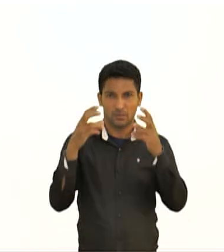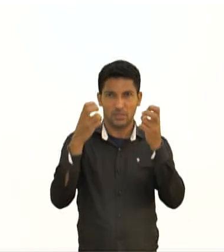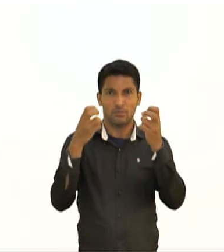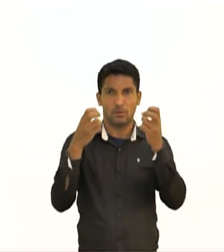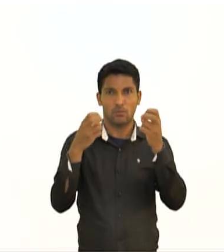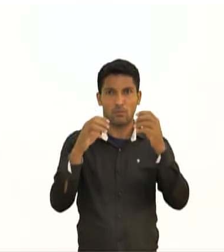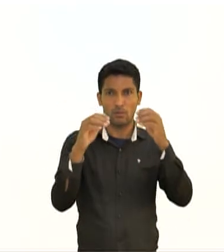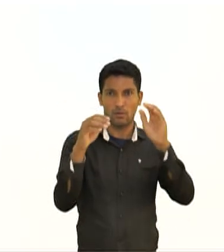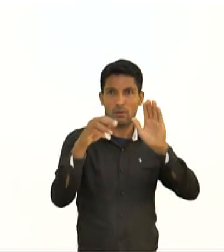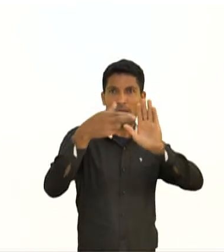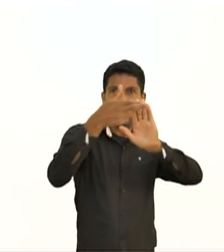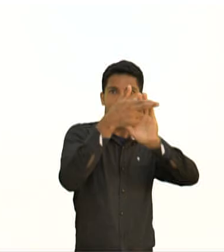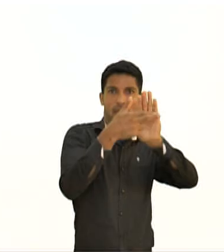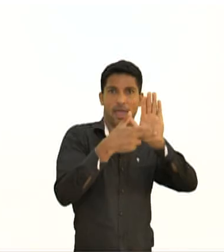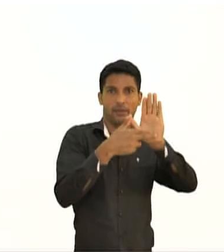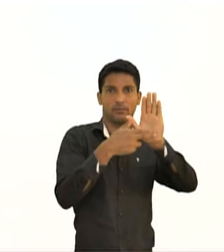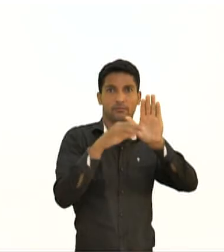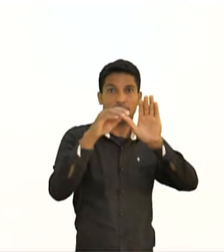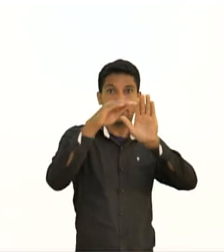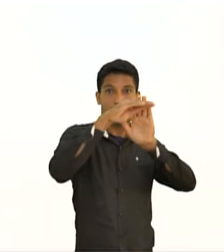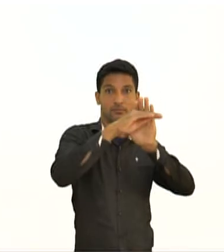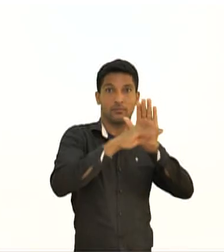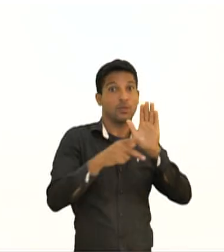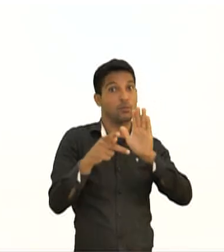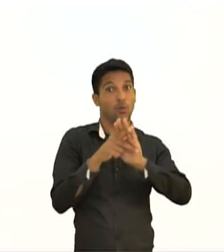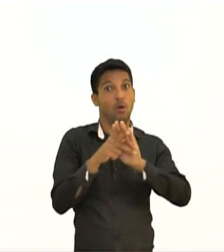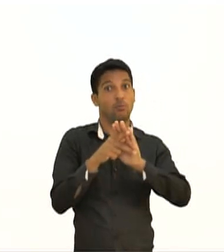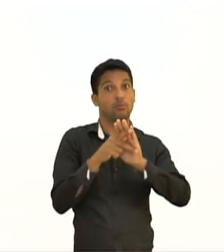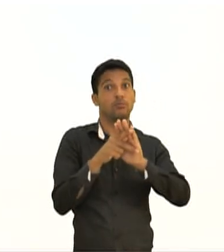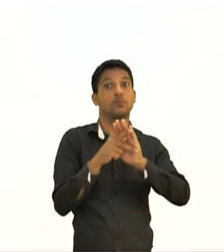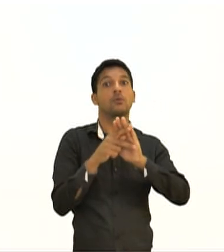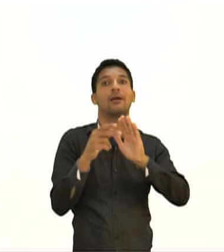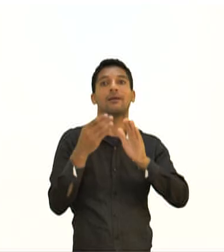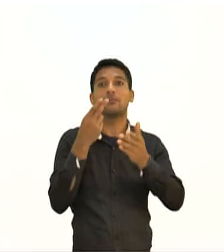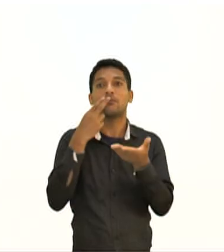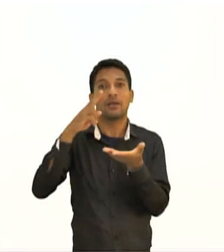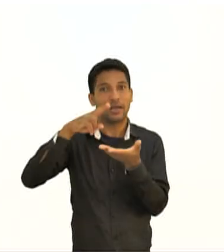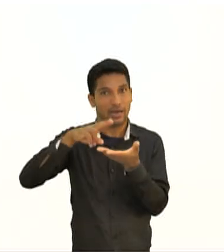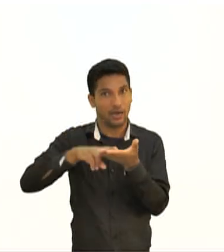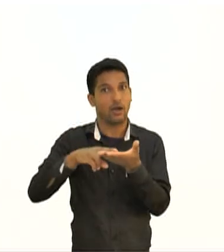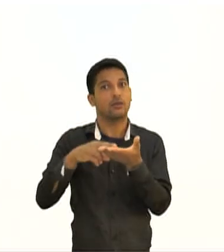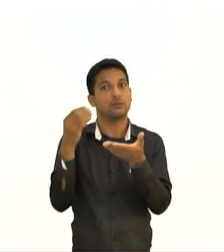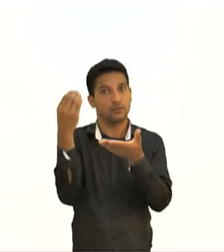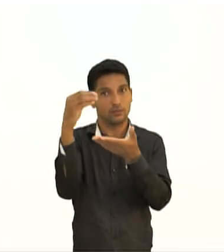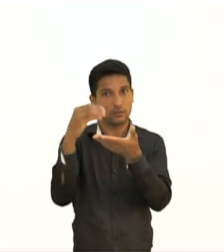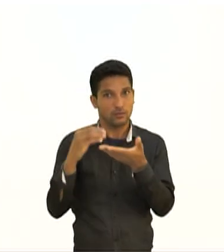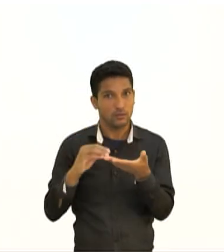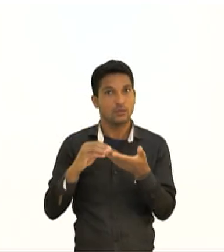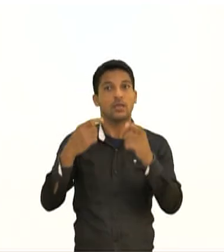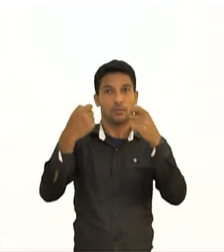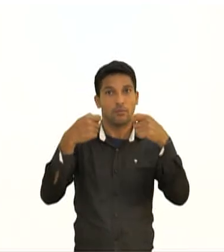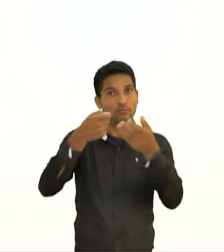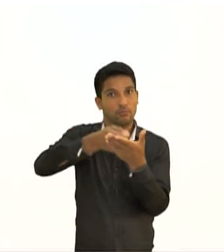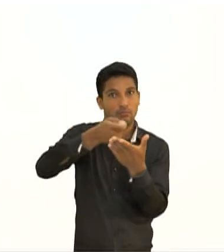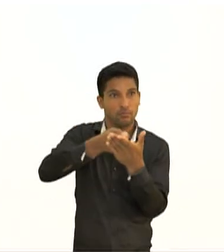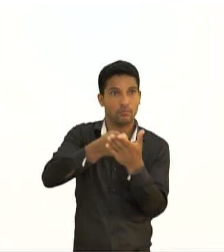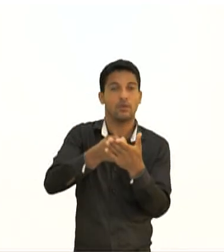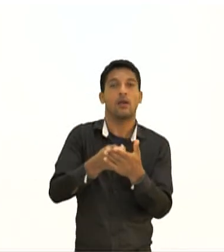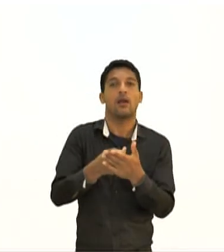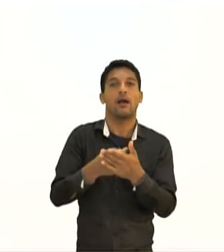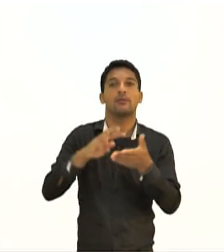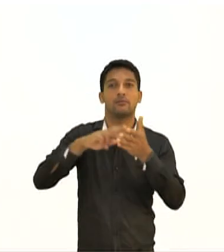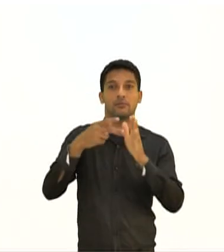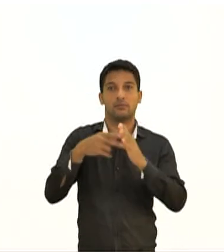vocativo, assunto, desenvolvimento e um desfecho. Então, tem que ter esses elementos composicionais para que o nosso texto saia o mais